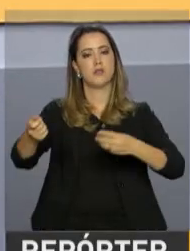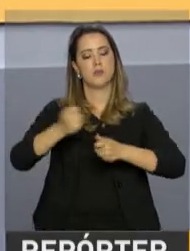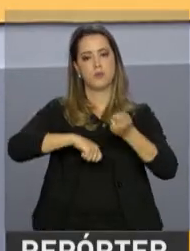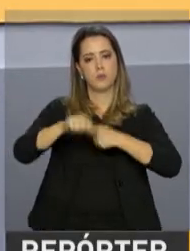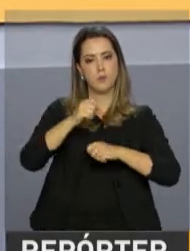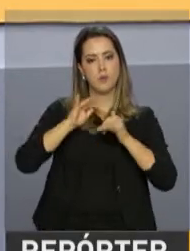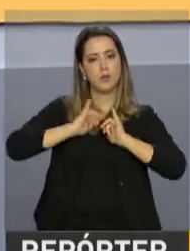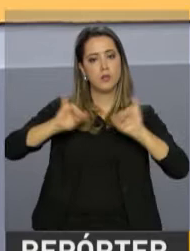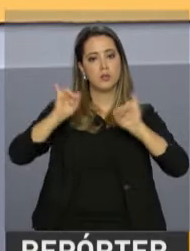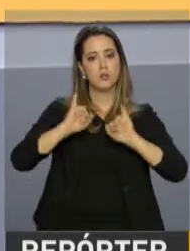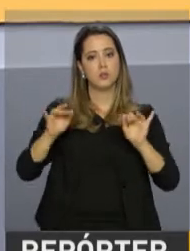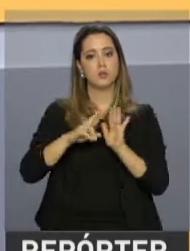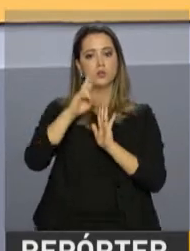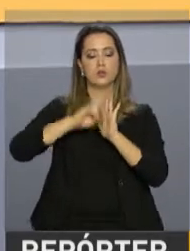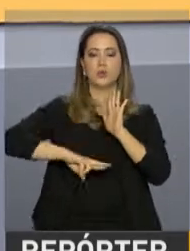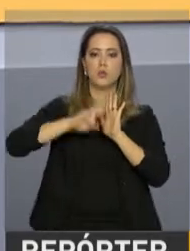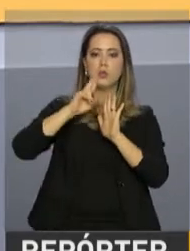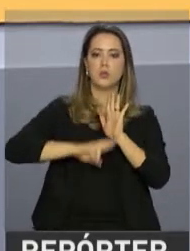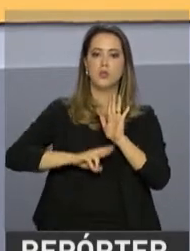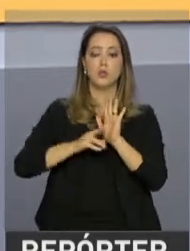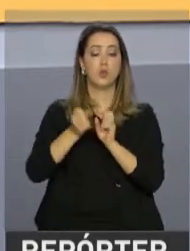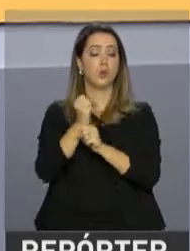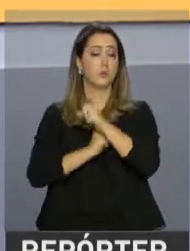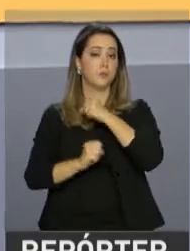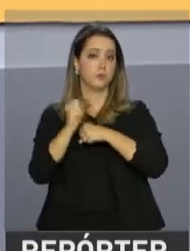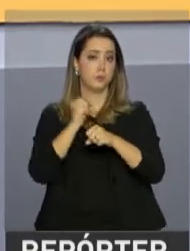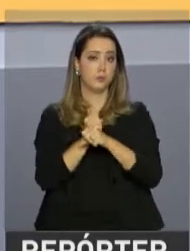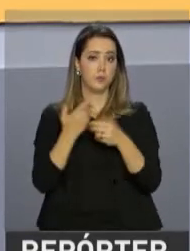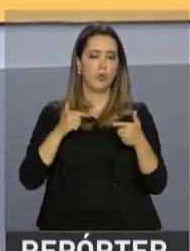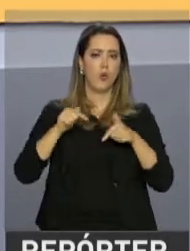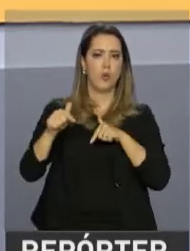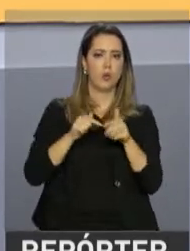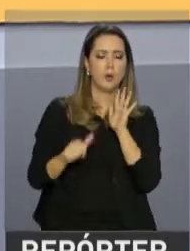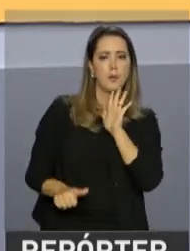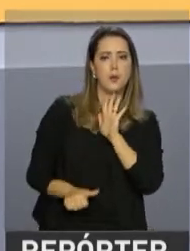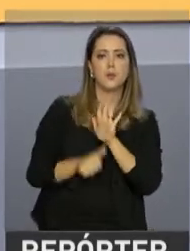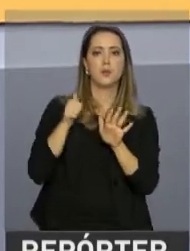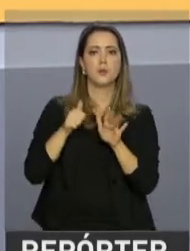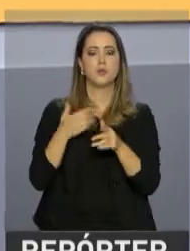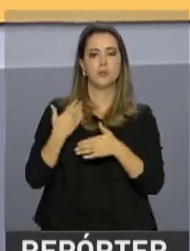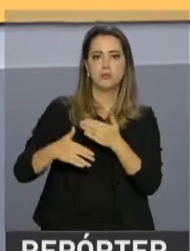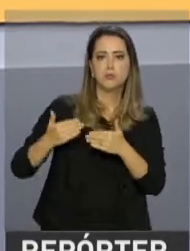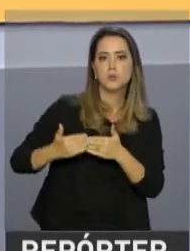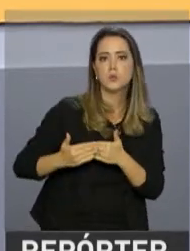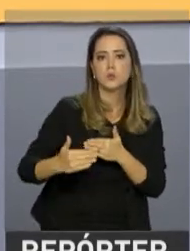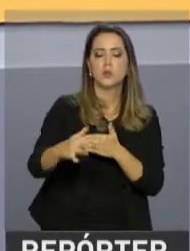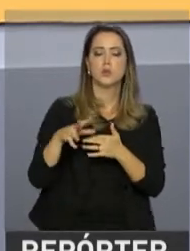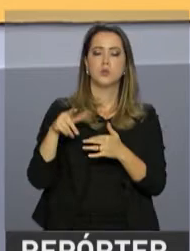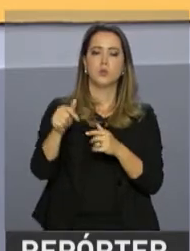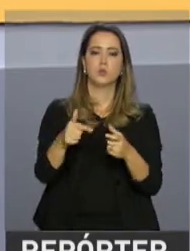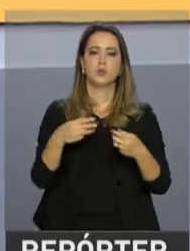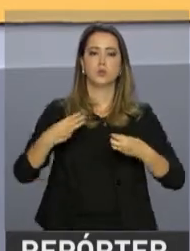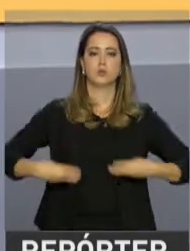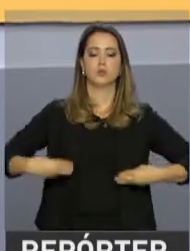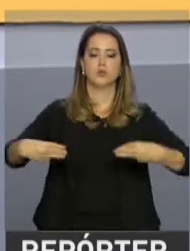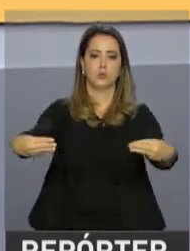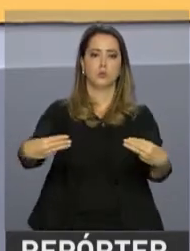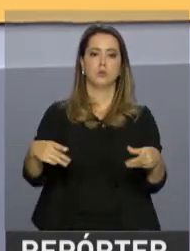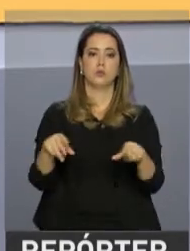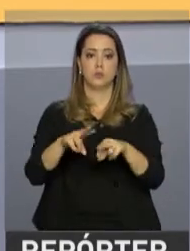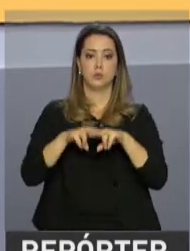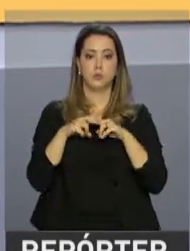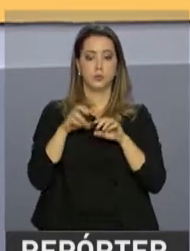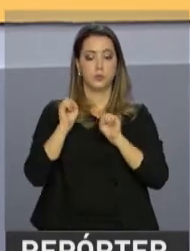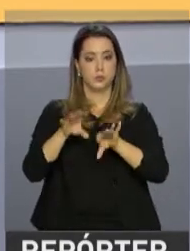hoje o relatório de gestão referente ao ano passado a ação é pioneira e deve ser seguida por todos os ministérios conforme